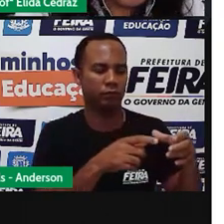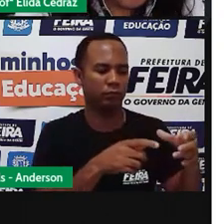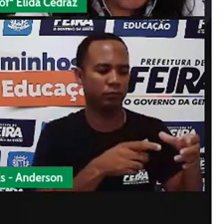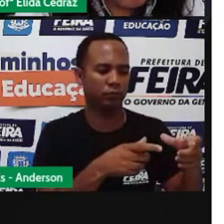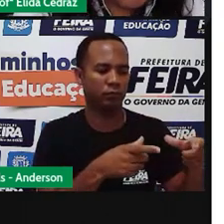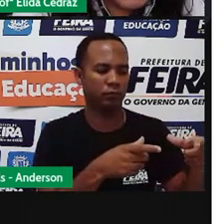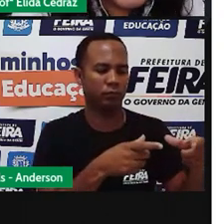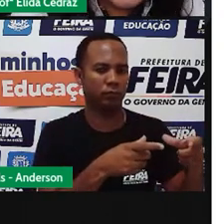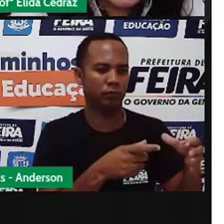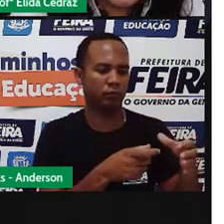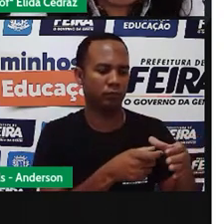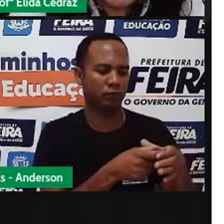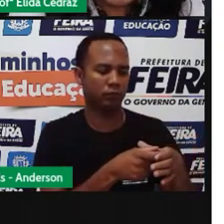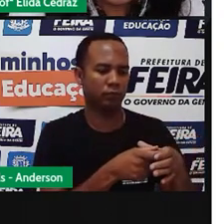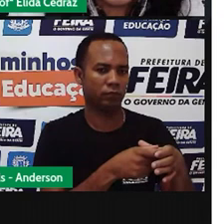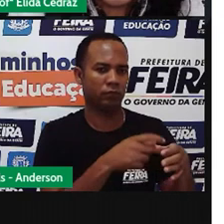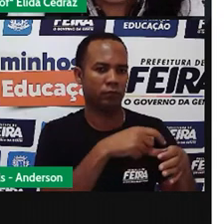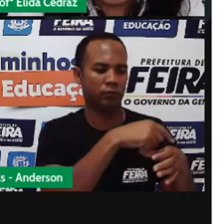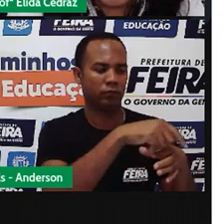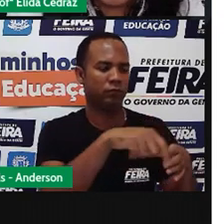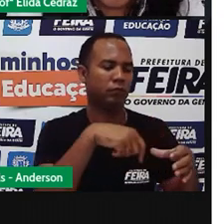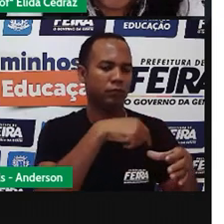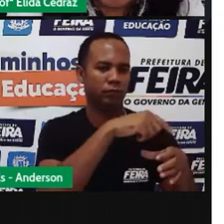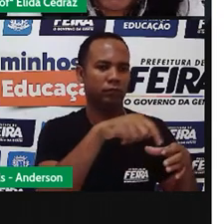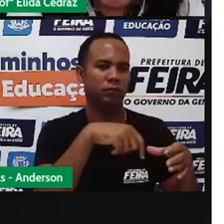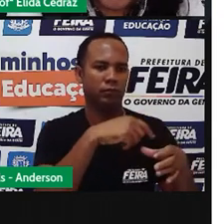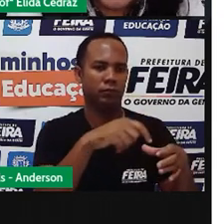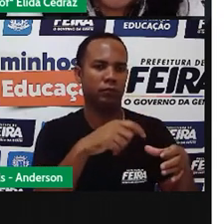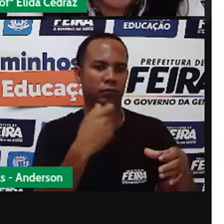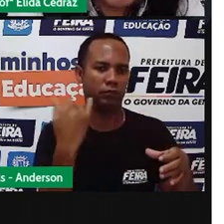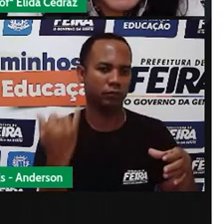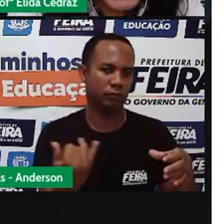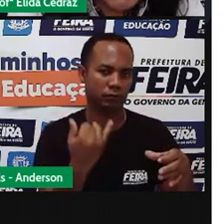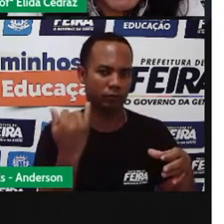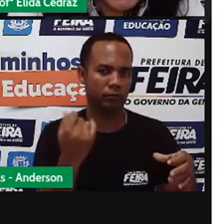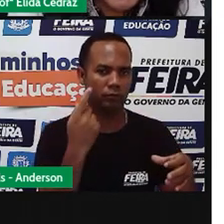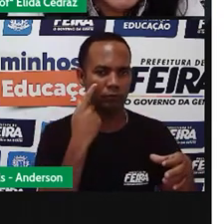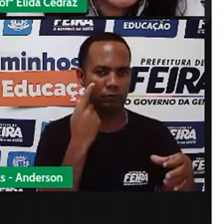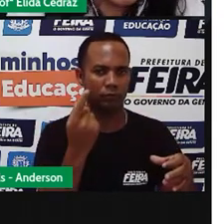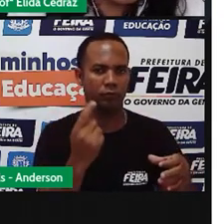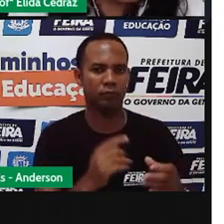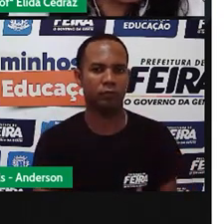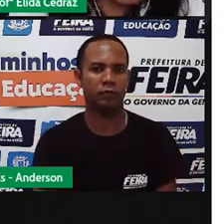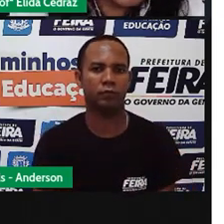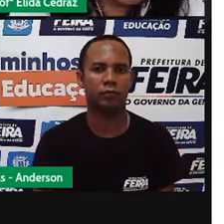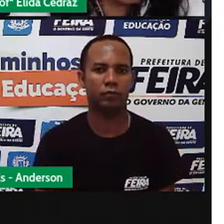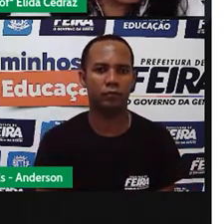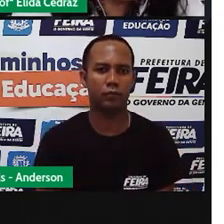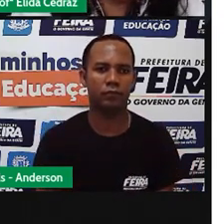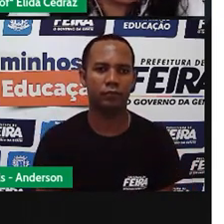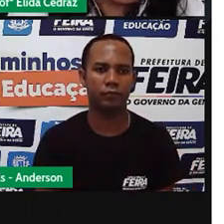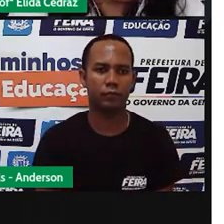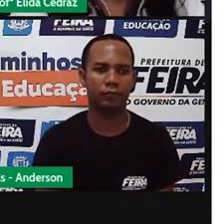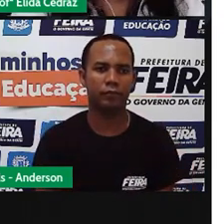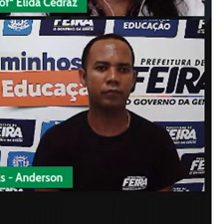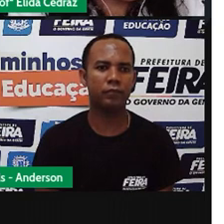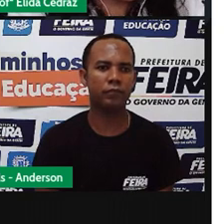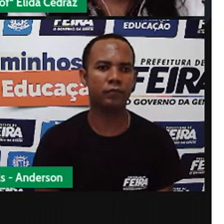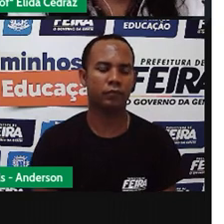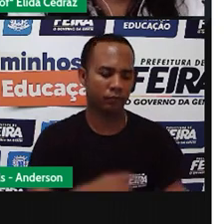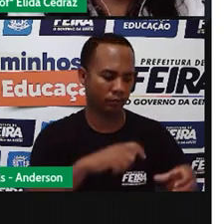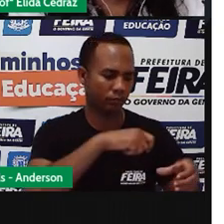você procura um copo que a abertura do copo, a boca do copo, seja menorzinha. Coloca, passa